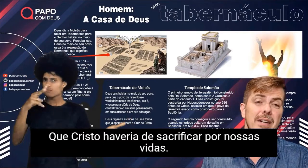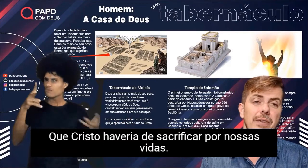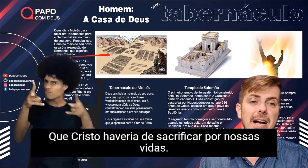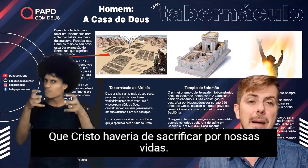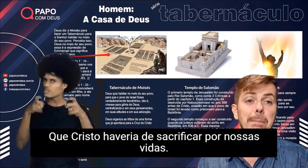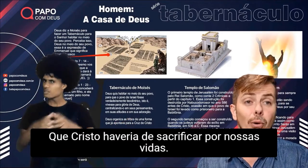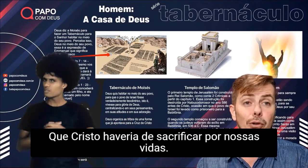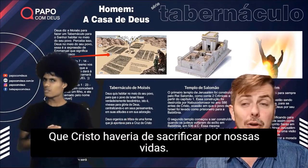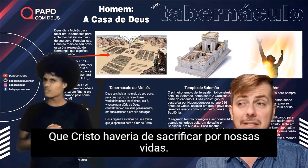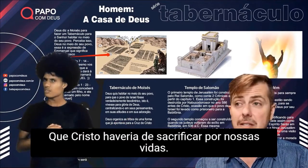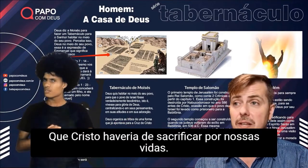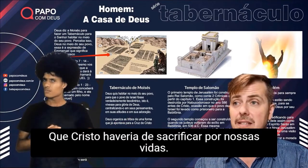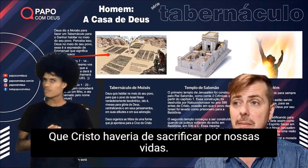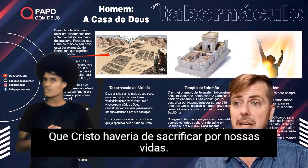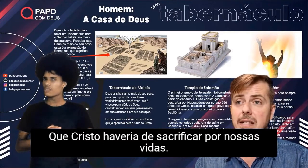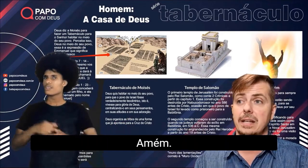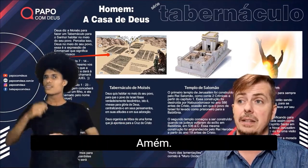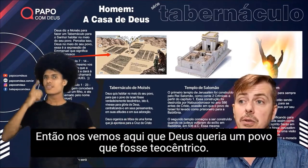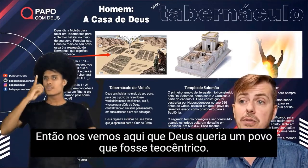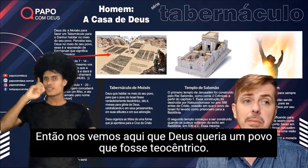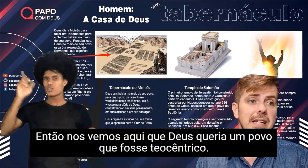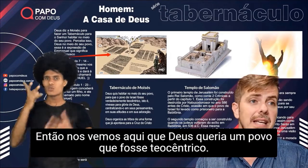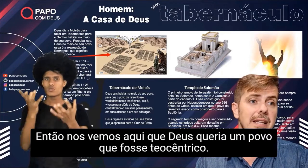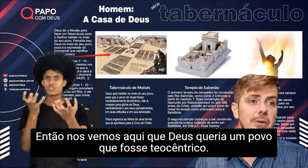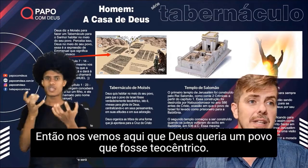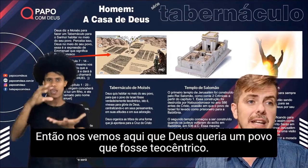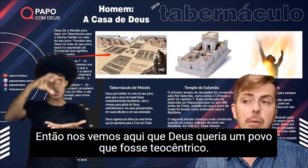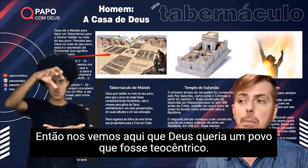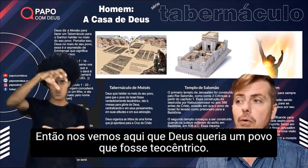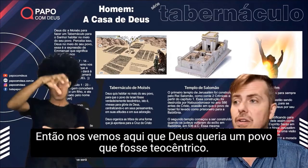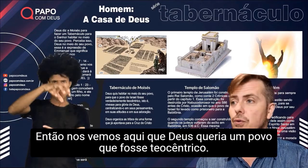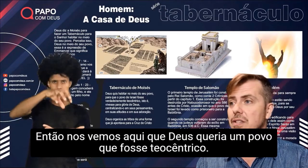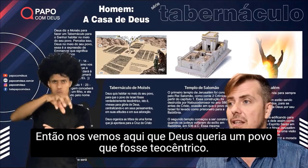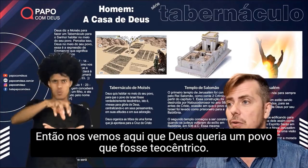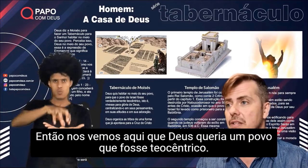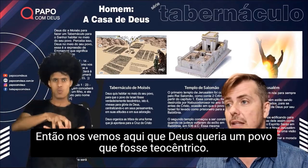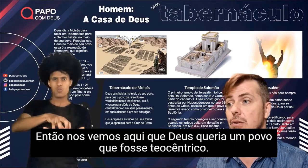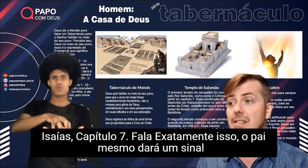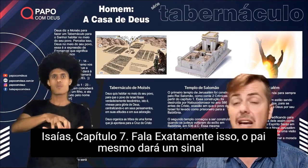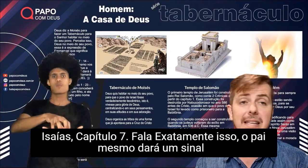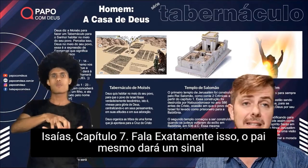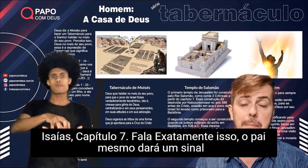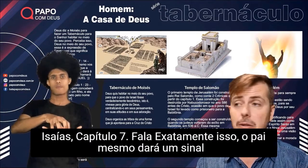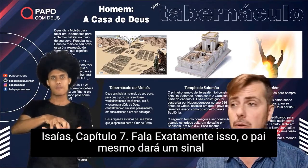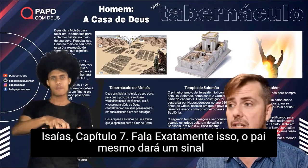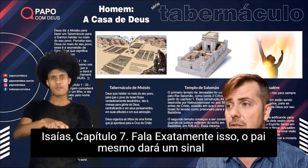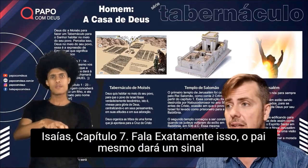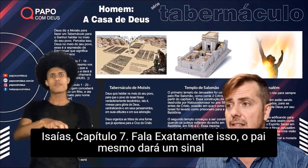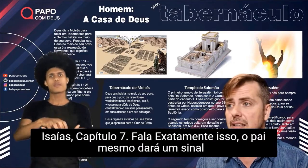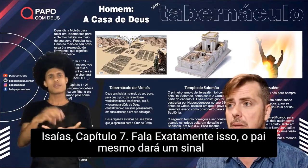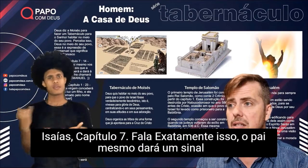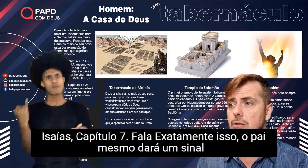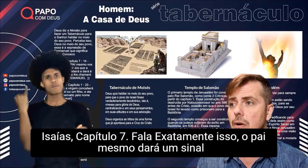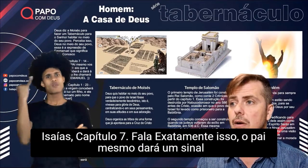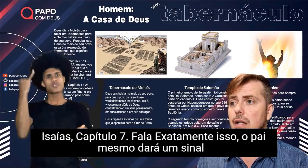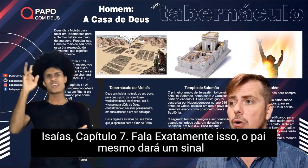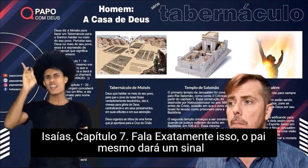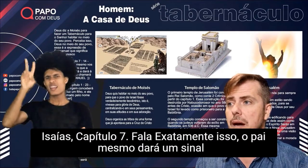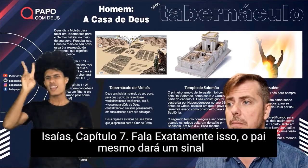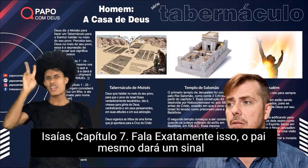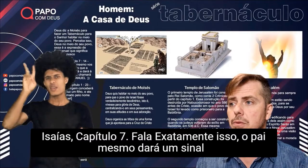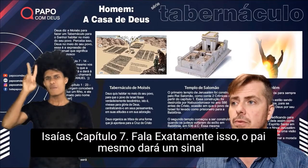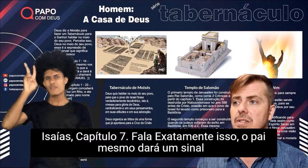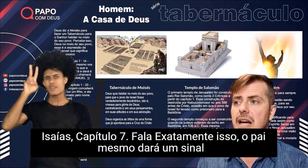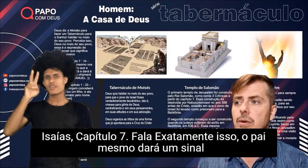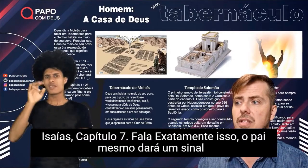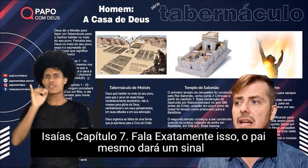de sacrificar por nossas vidas, amém? Então nós vemos aqui que Deus queria um povo que fosse teocêntrico. Isaías capítulo 7 fala exatamente isso, ó. O